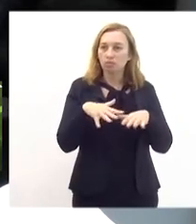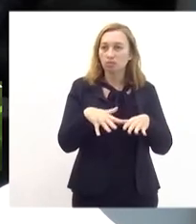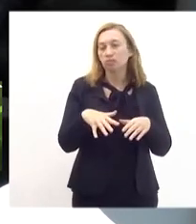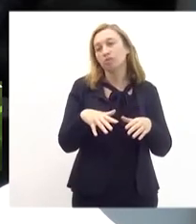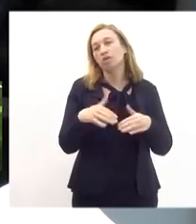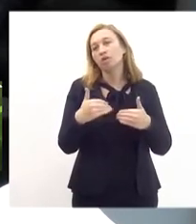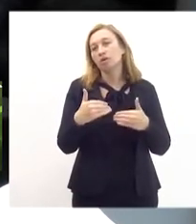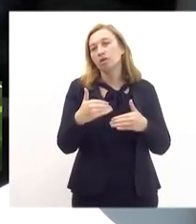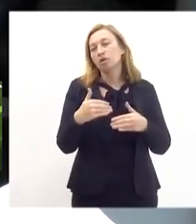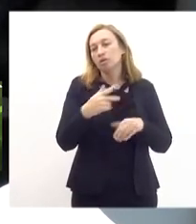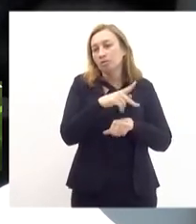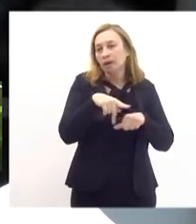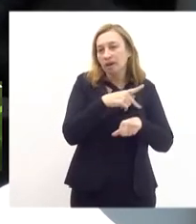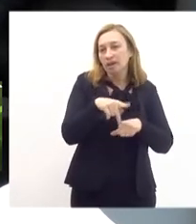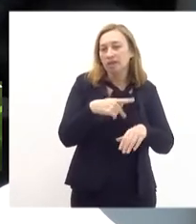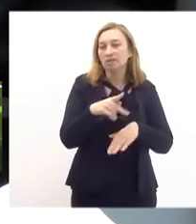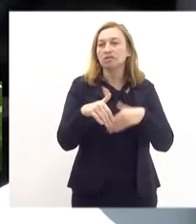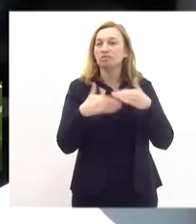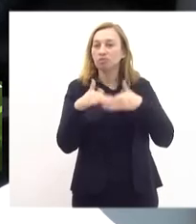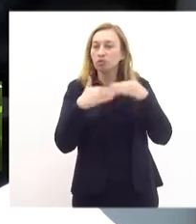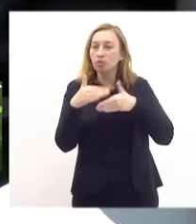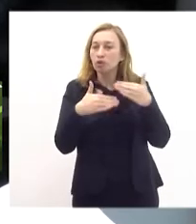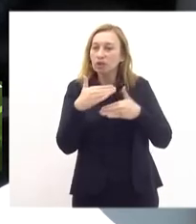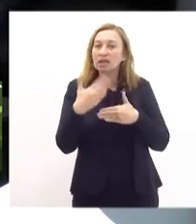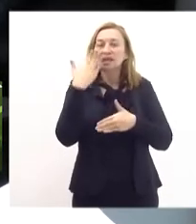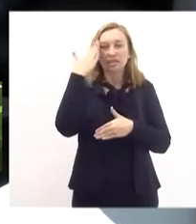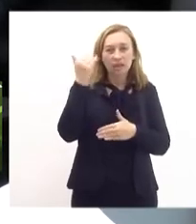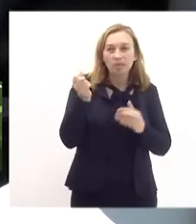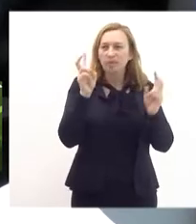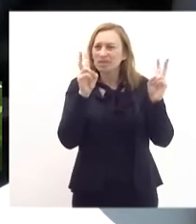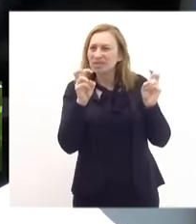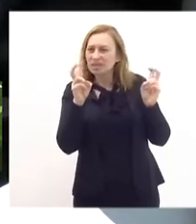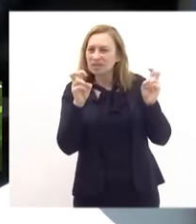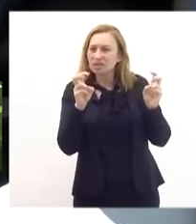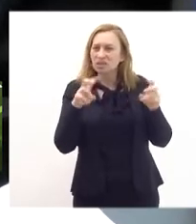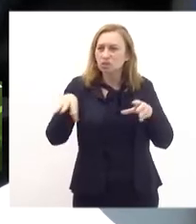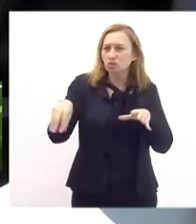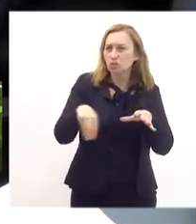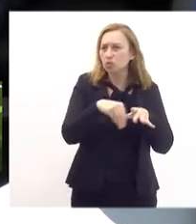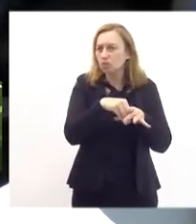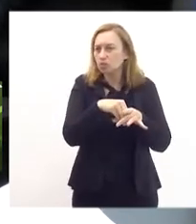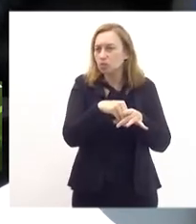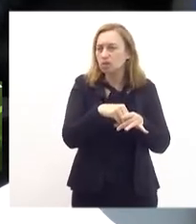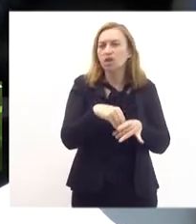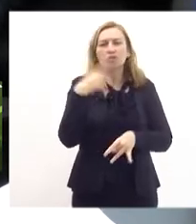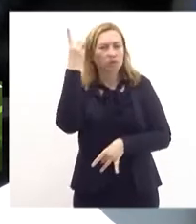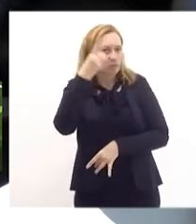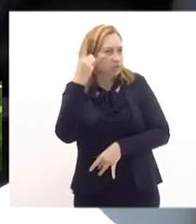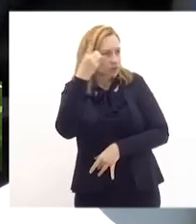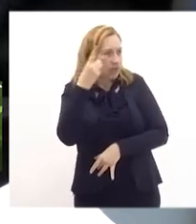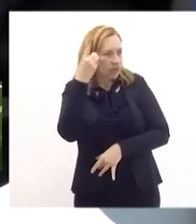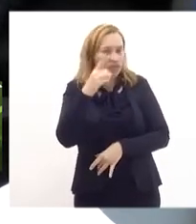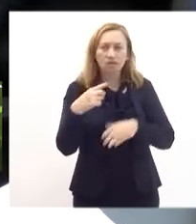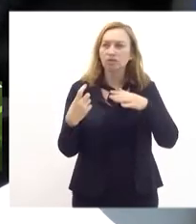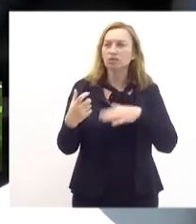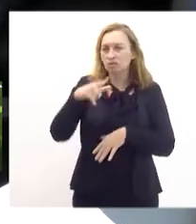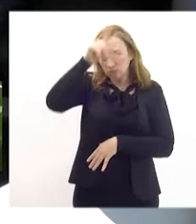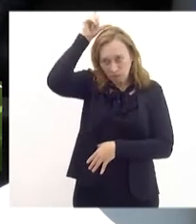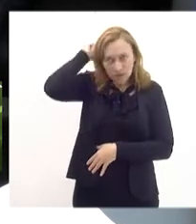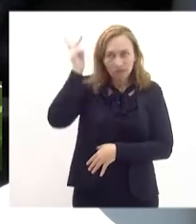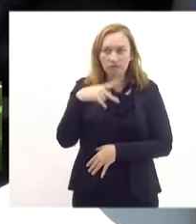em desenvolvimento, mas a gente sabe que essa questão do programa de integridade, como o deputado Luiz Paulo falou, da